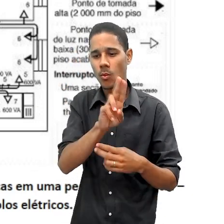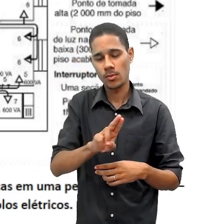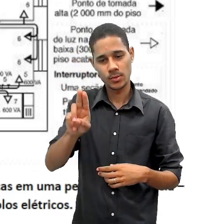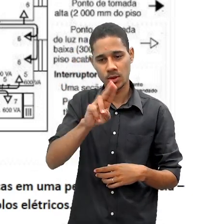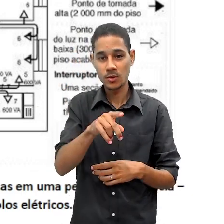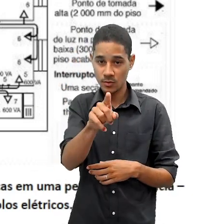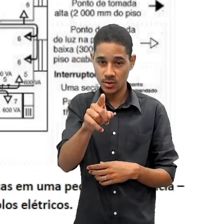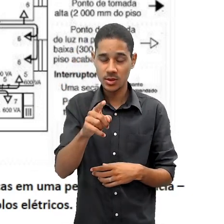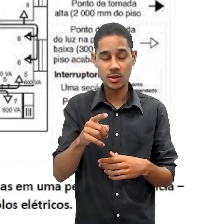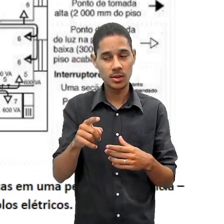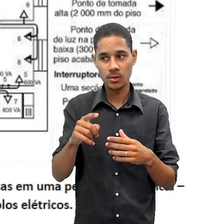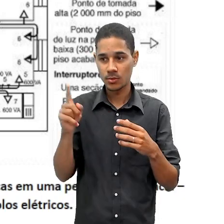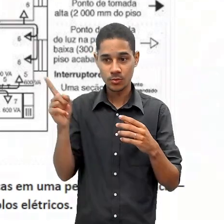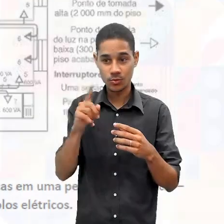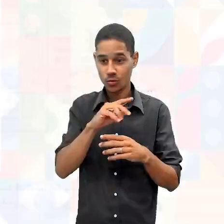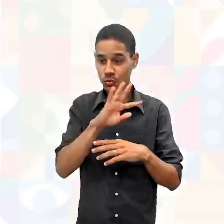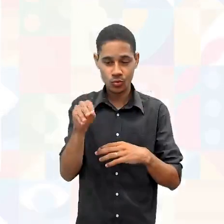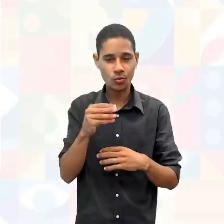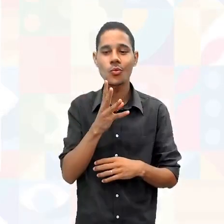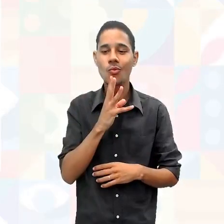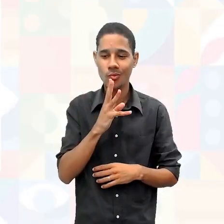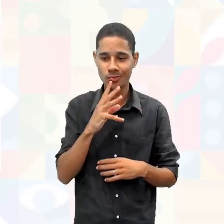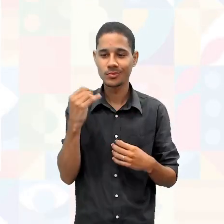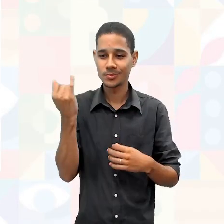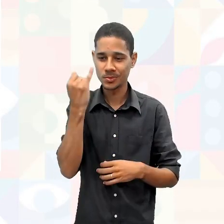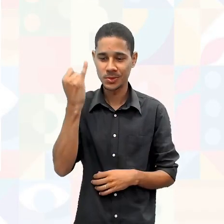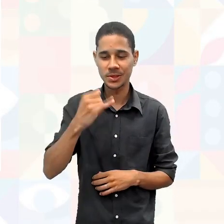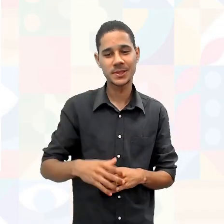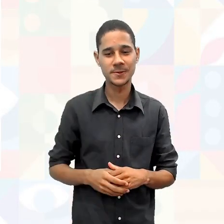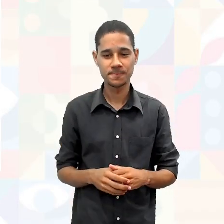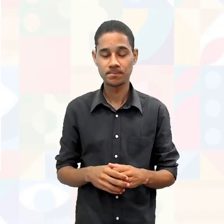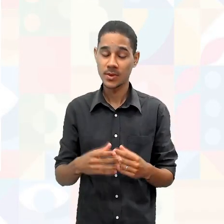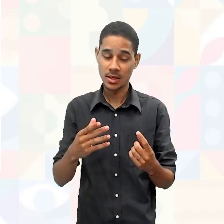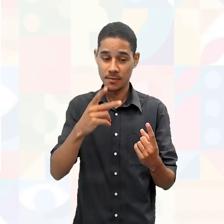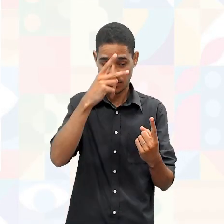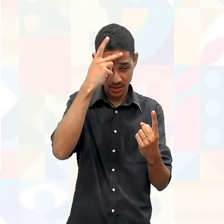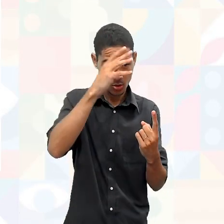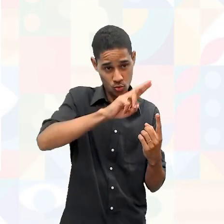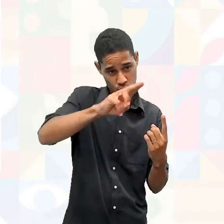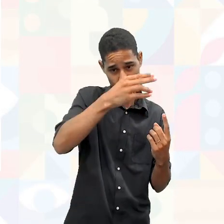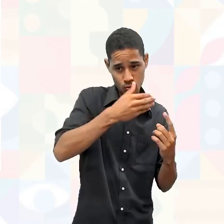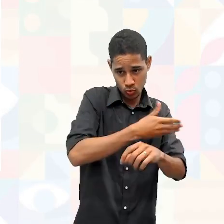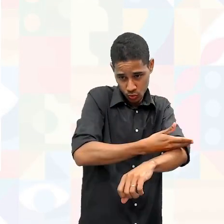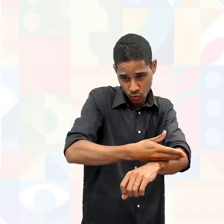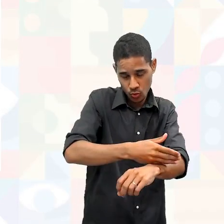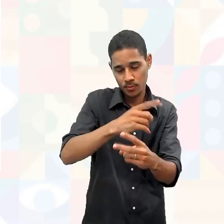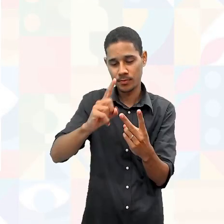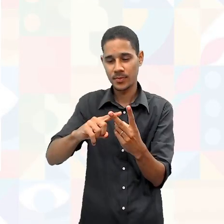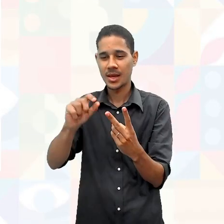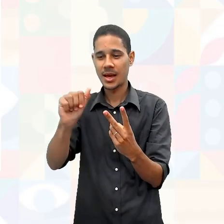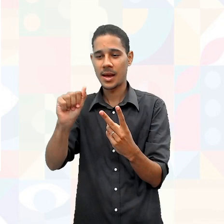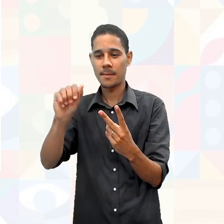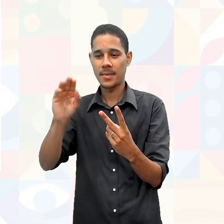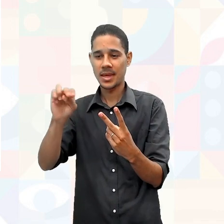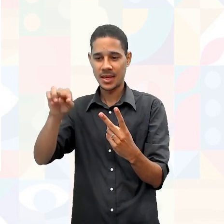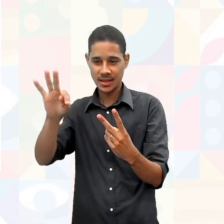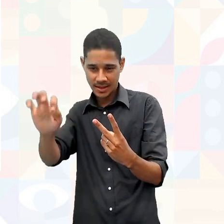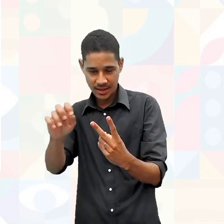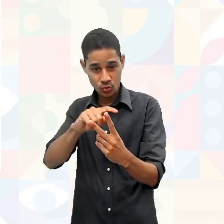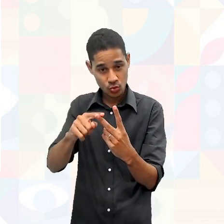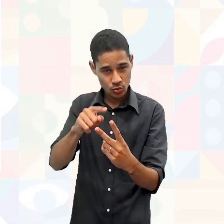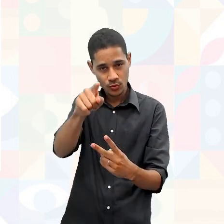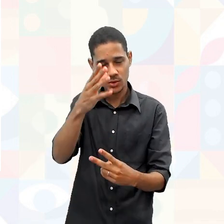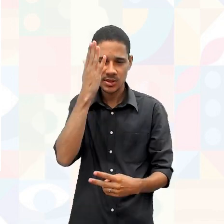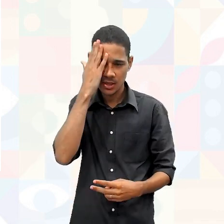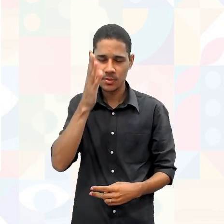ambos os símbolos, tanto o usual quanto da ABNT, certo? De modo que você possa dialogar bem com